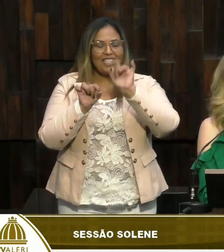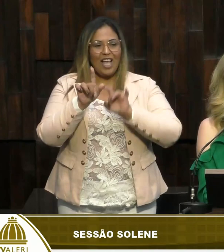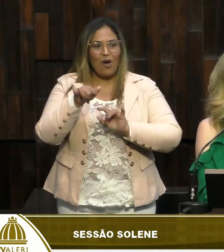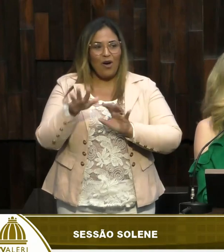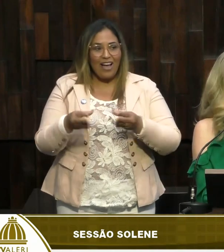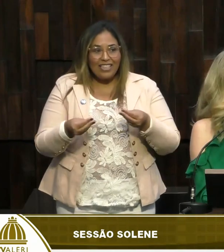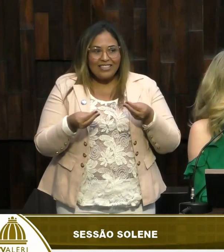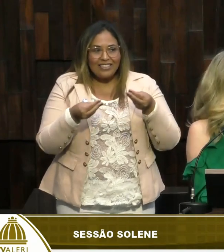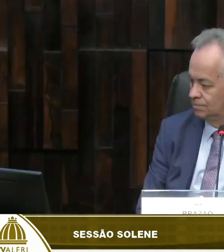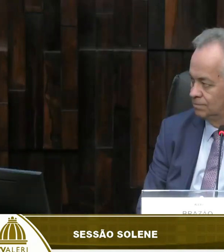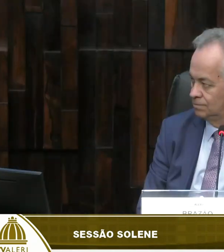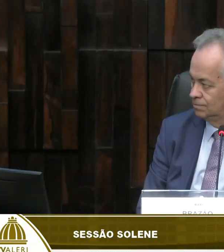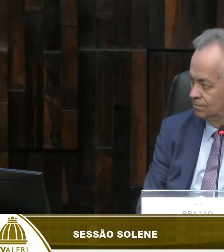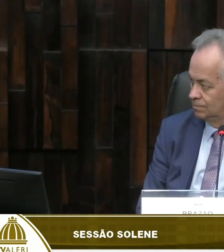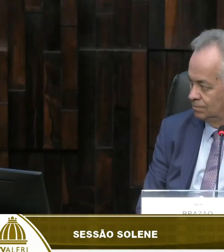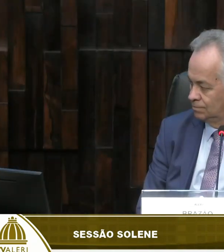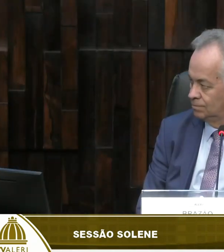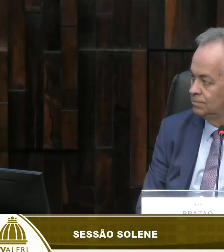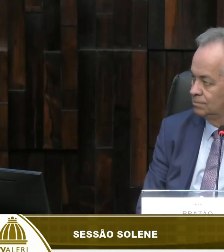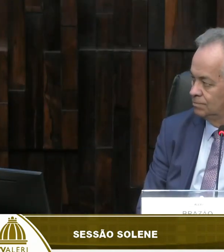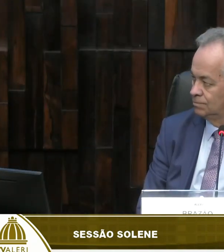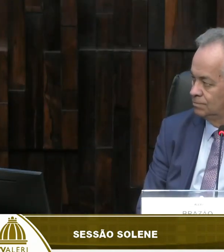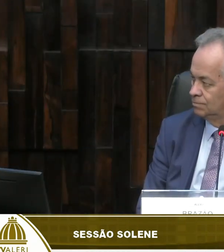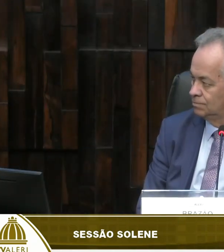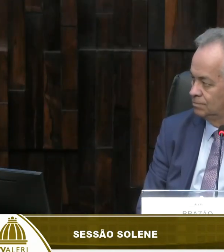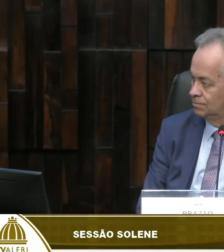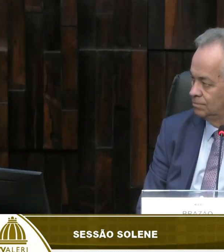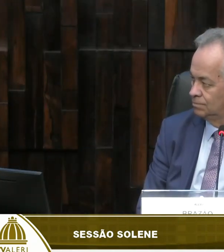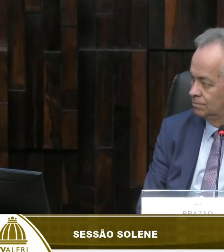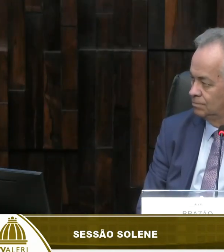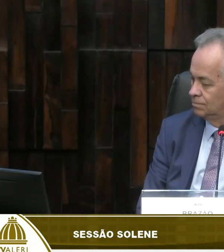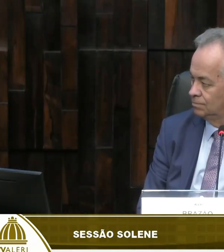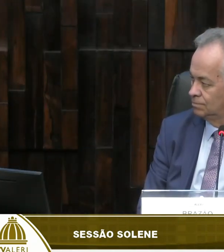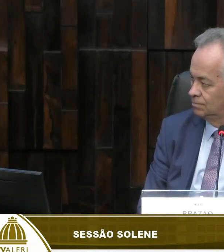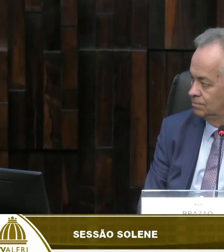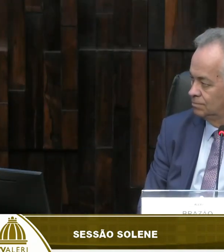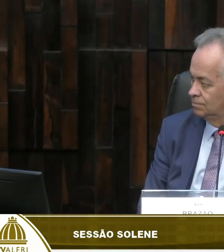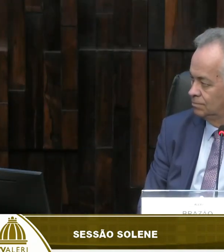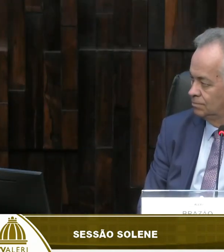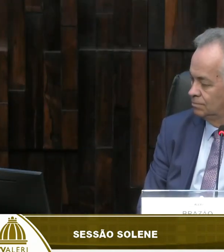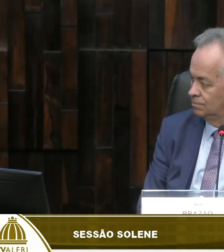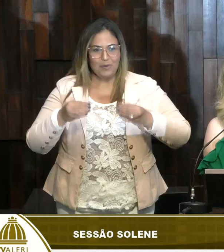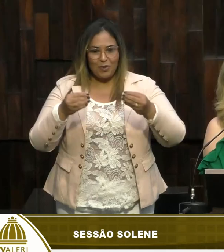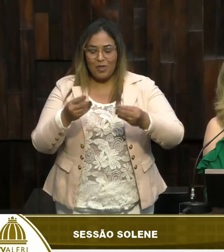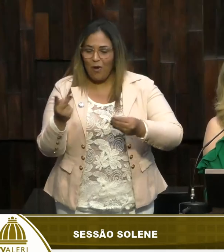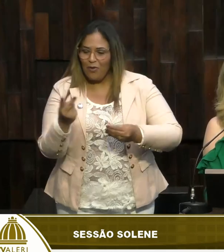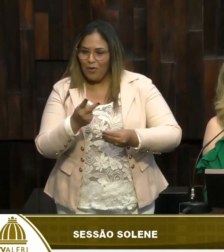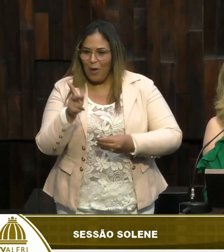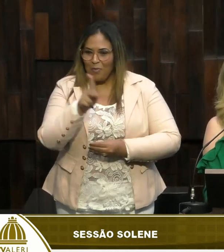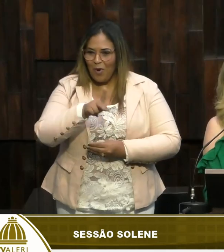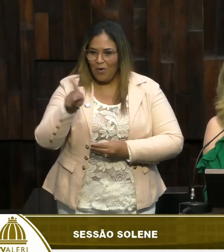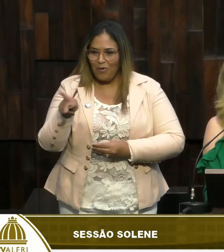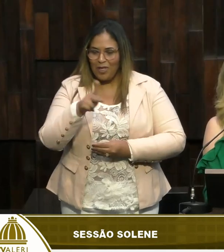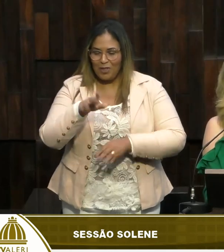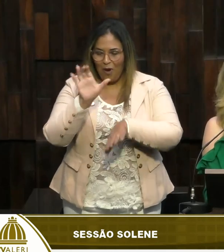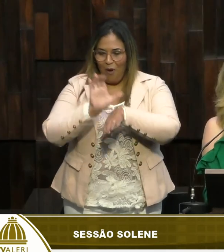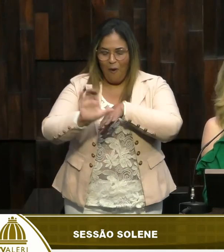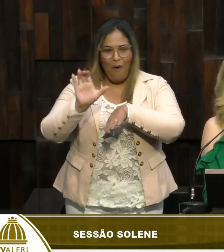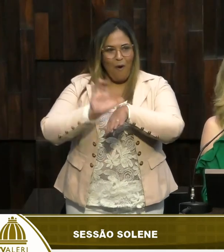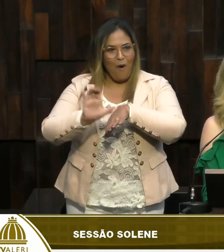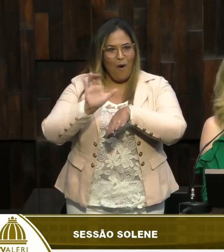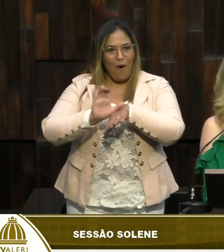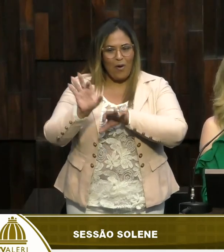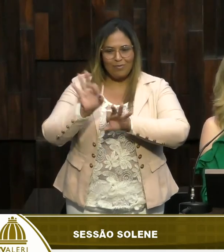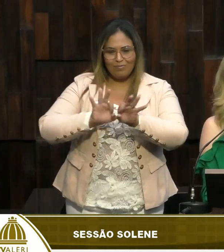conferir uma moção. E hoje o deputado Pedro, ele conferiu duas moções a dois professores de curso preparatório para